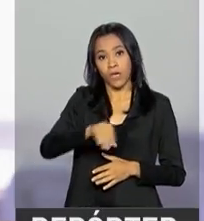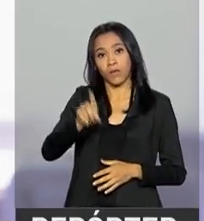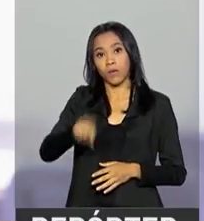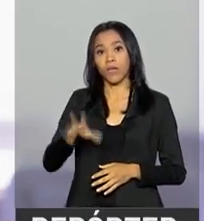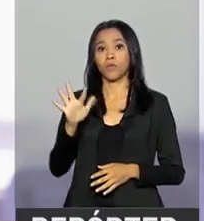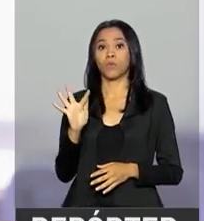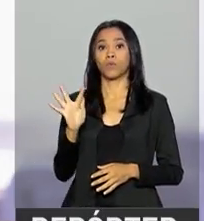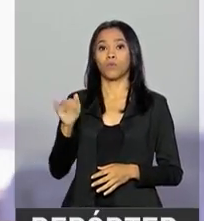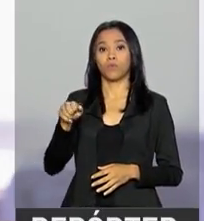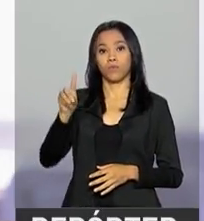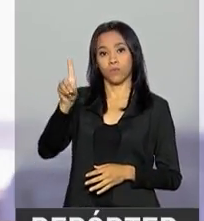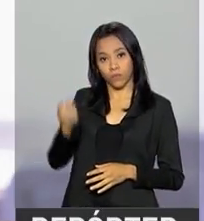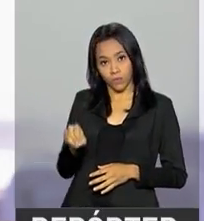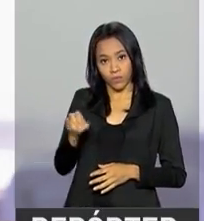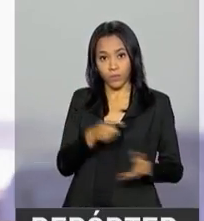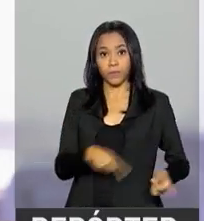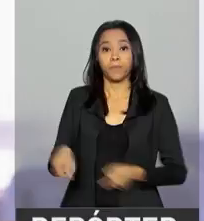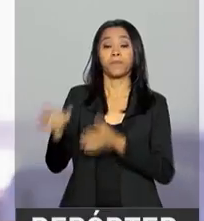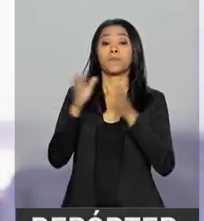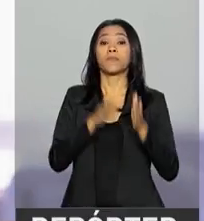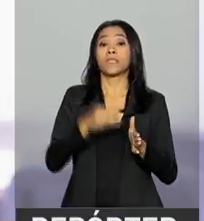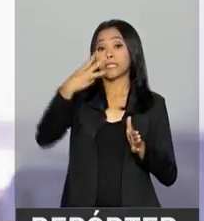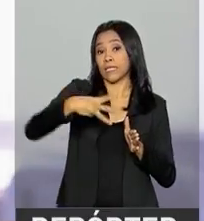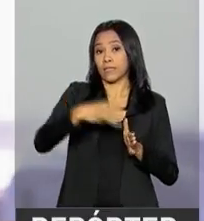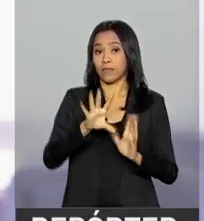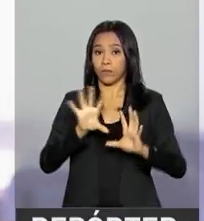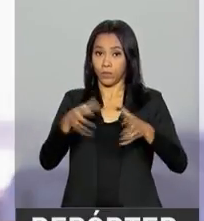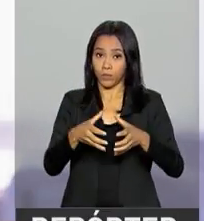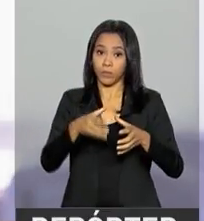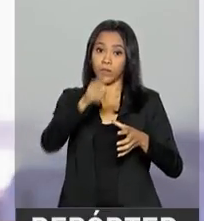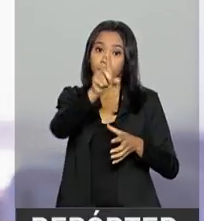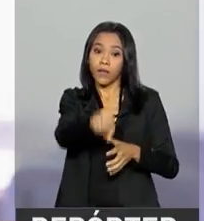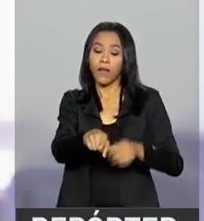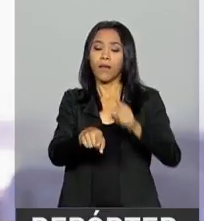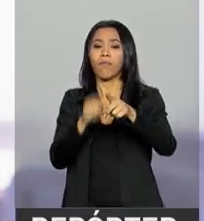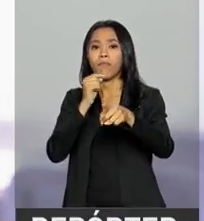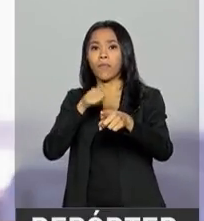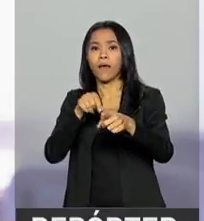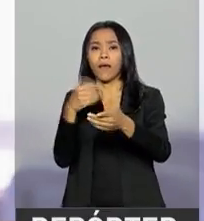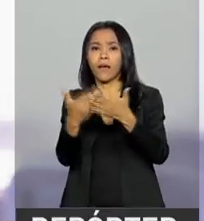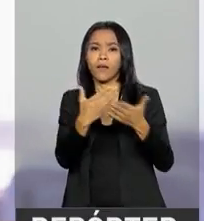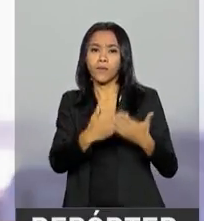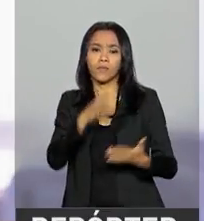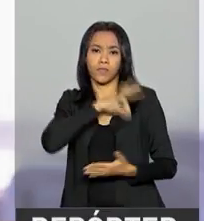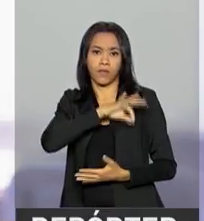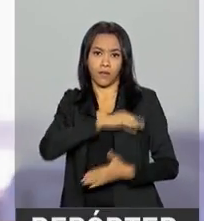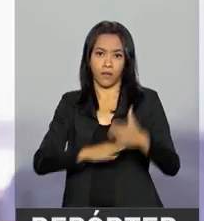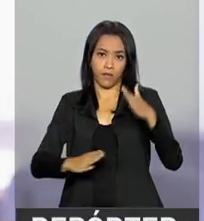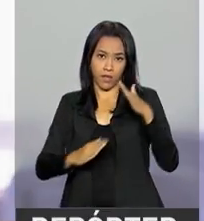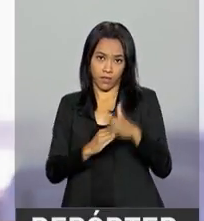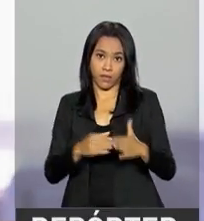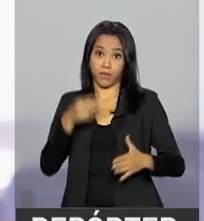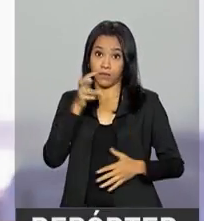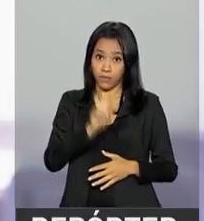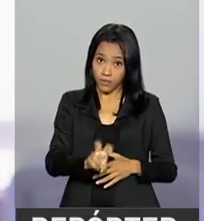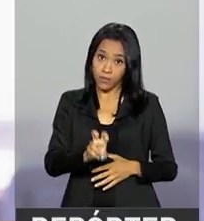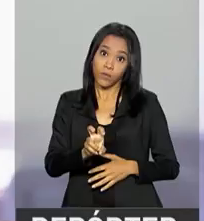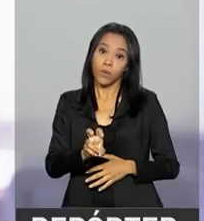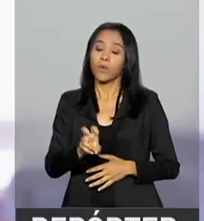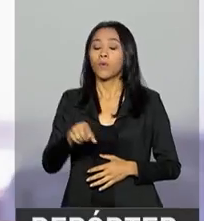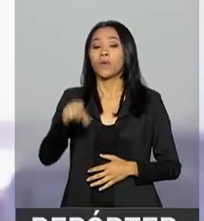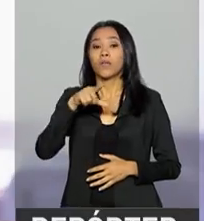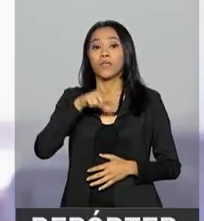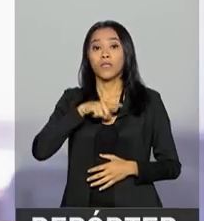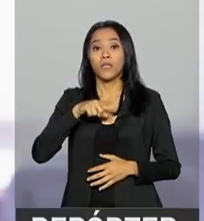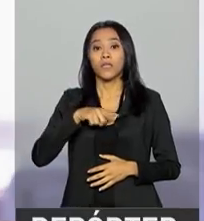desenvolvimento uma terceira modalidade também para estudantes com renda familiar de até cinco salários mínimos com